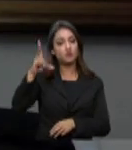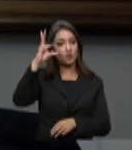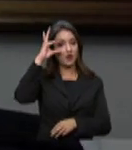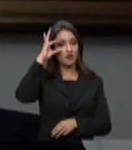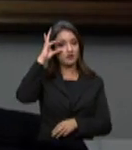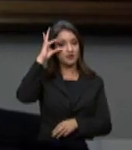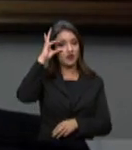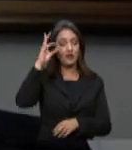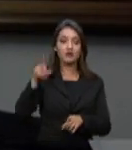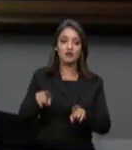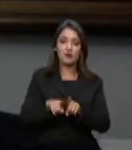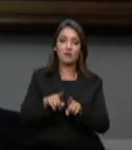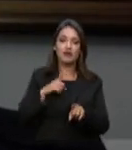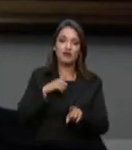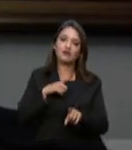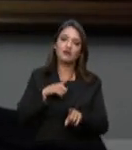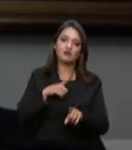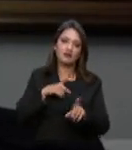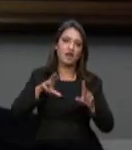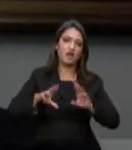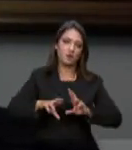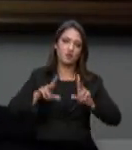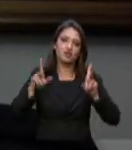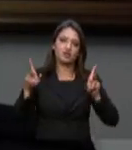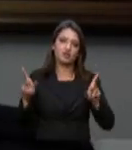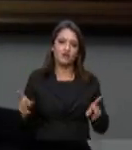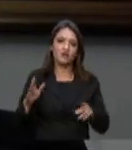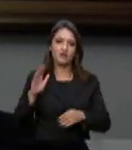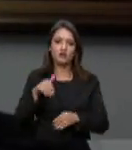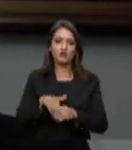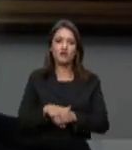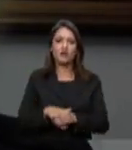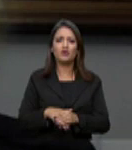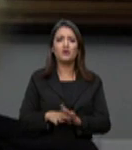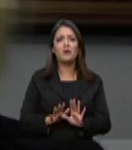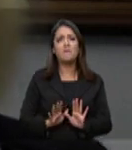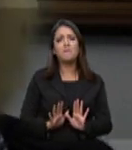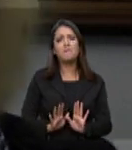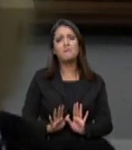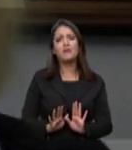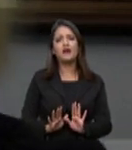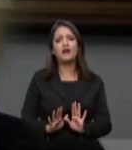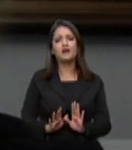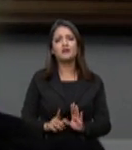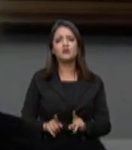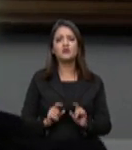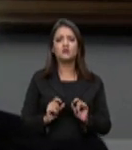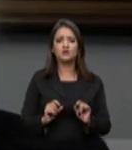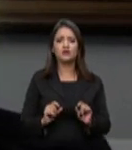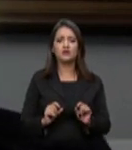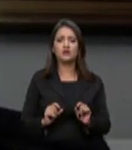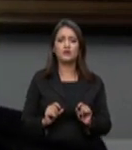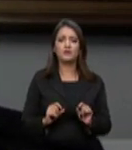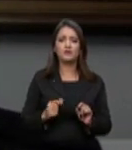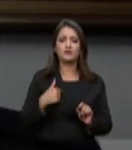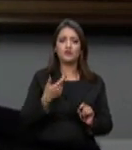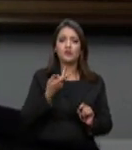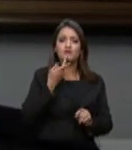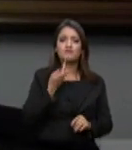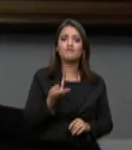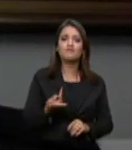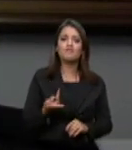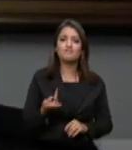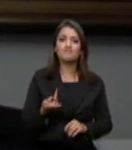também apresenta uma divergência parcial mas eu me permito o senhor presidente assinalar